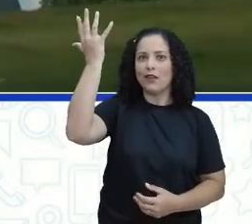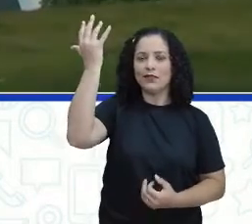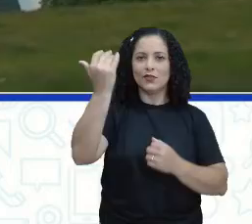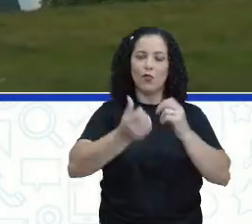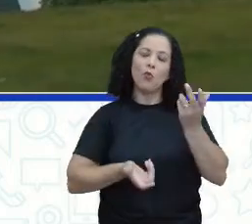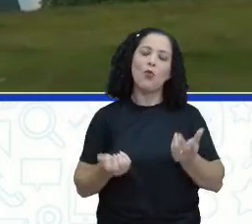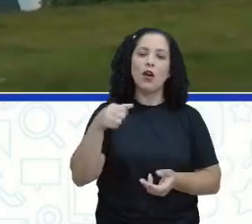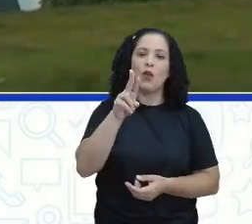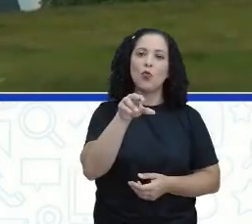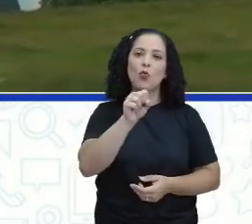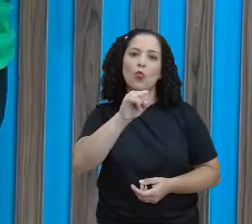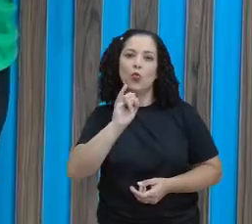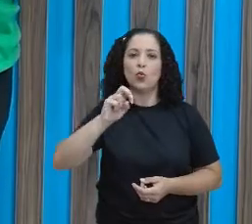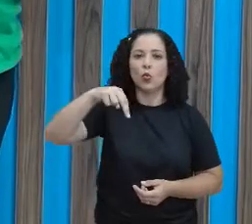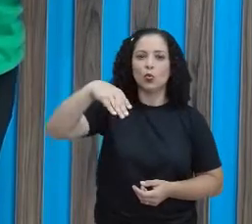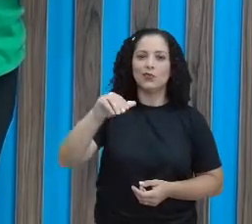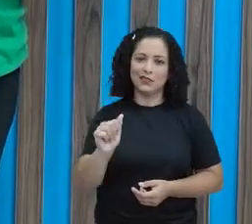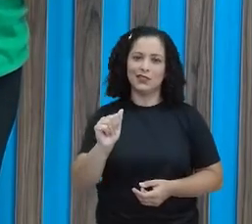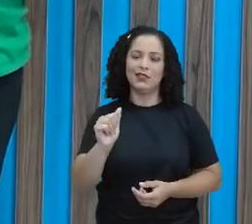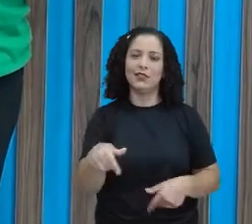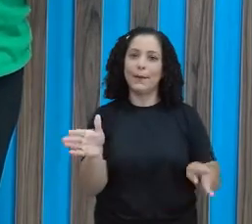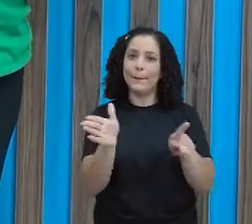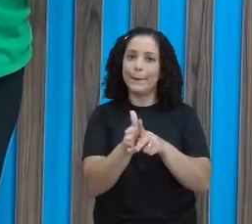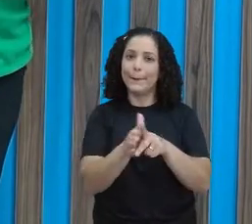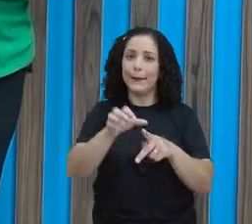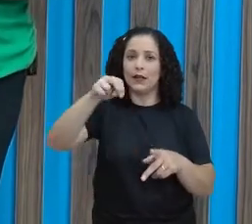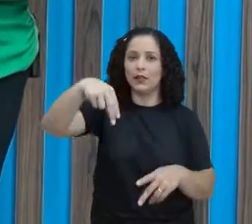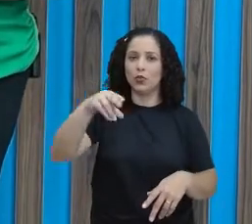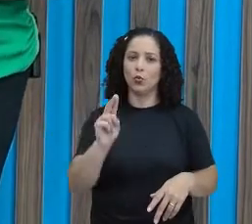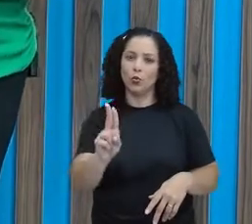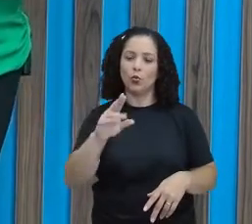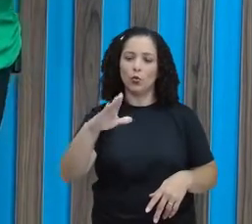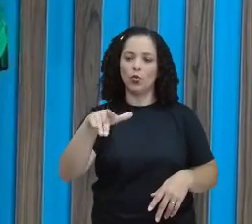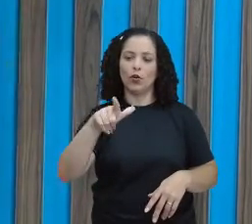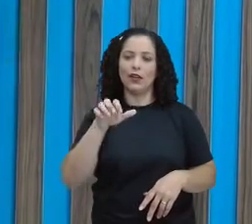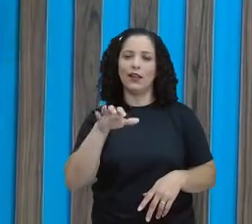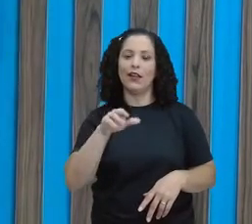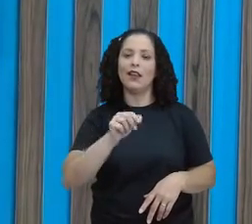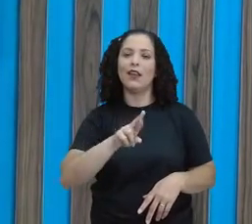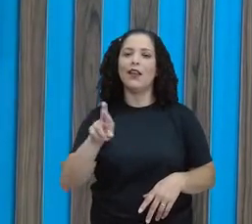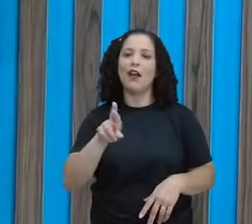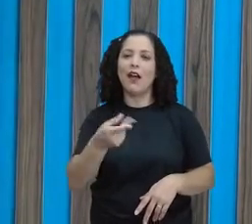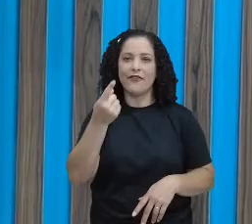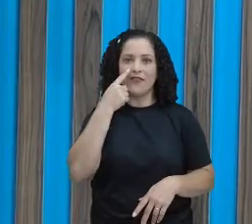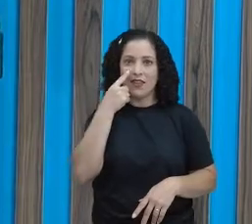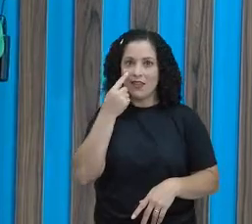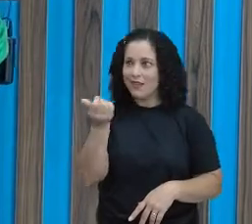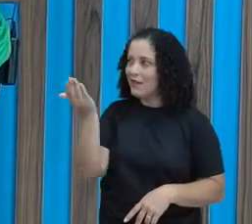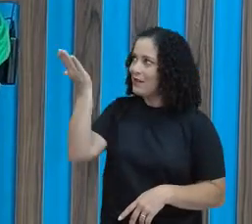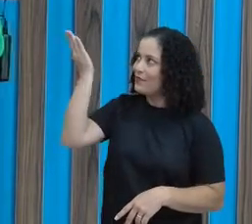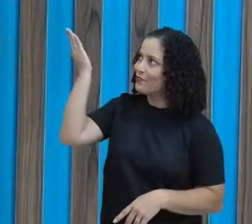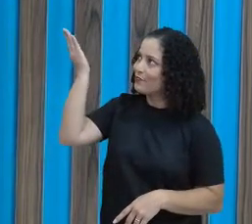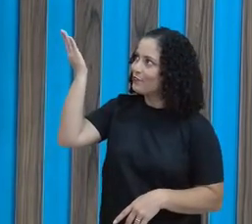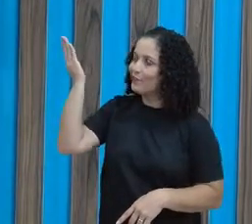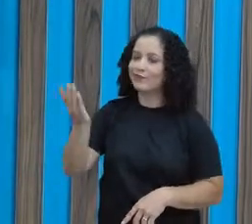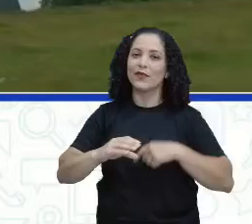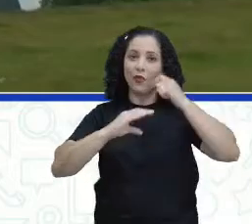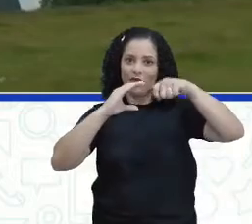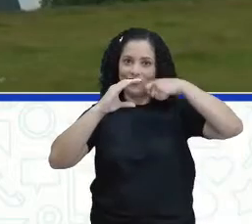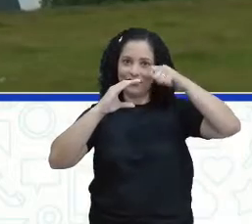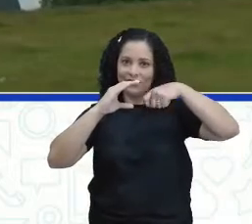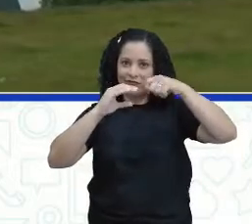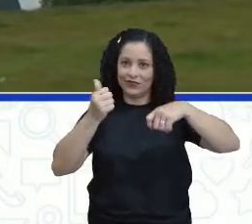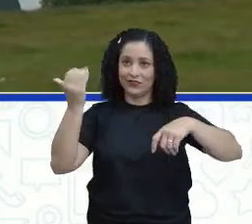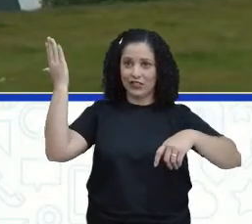usina nuclear? Gente, e aí, hein? Olha só, vocês estão vendo aí nesse videozinho, né? Nessa